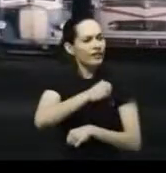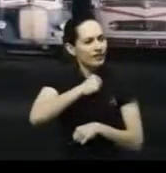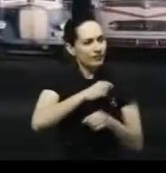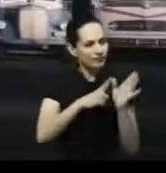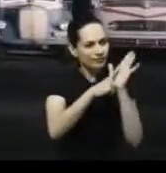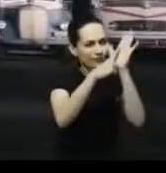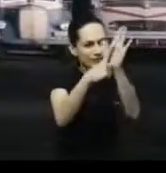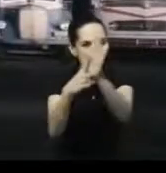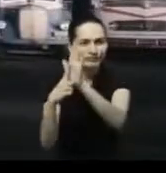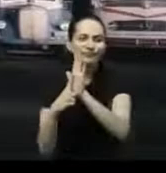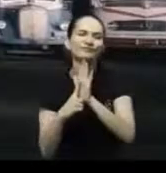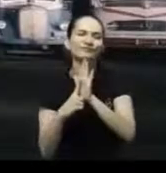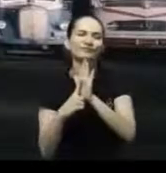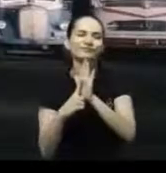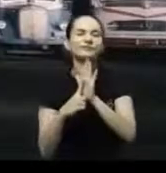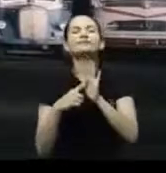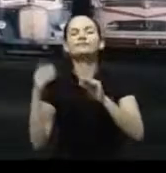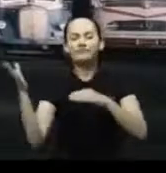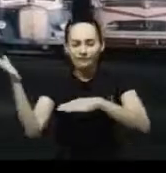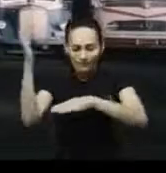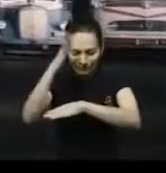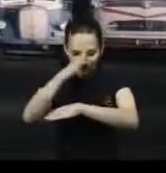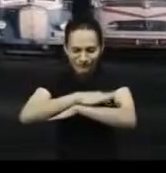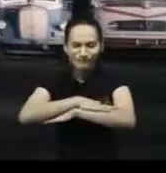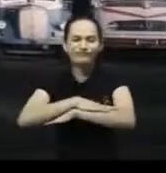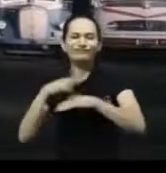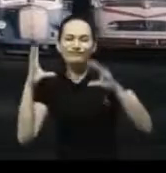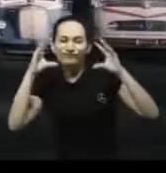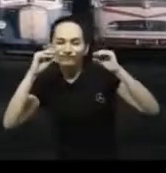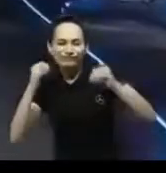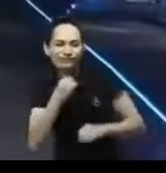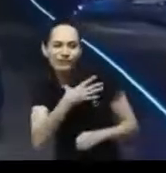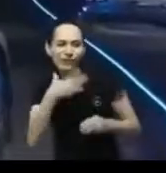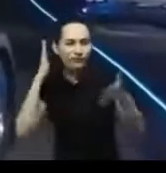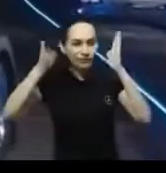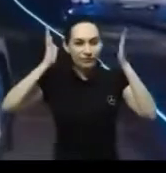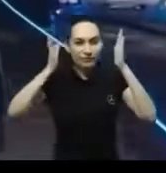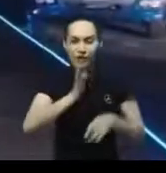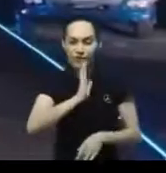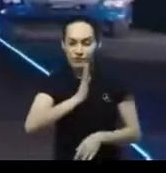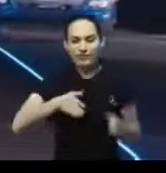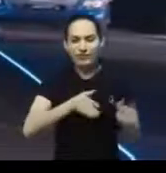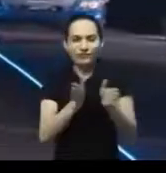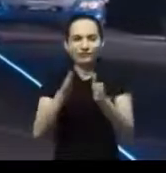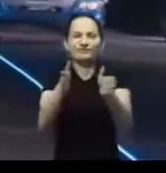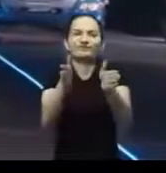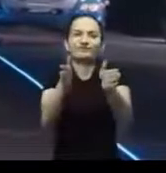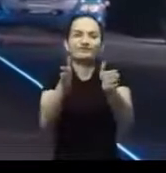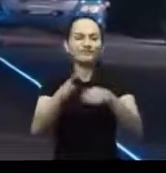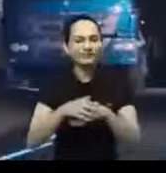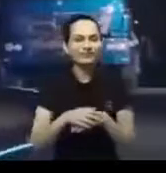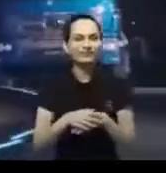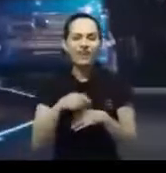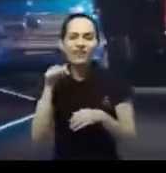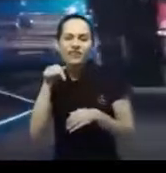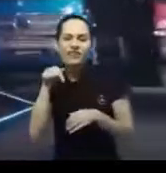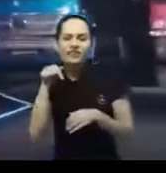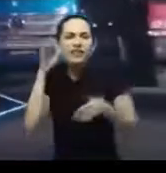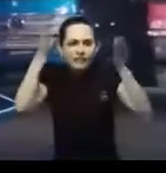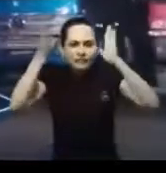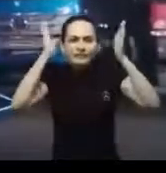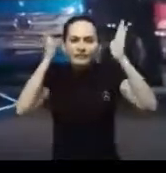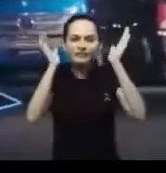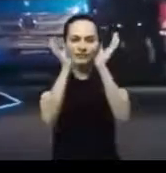prazer de apresentar para vocês nessa noite o novo actros coração Estradeiro esse